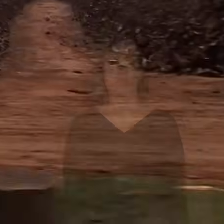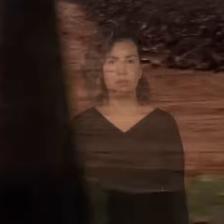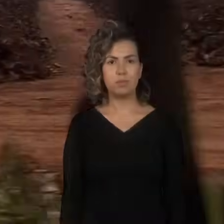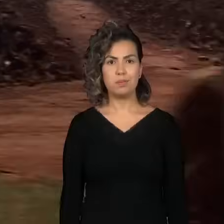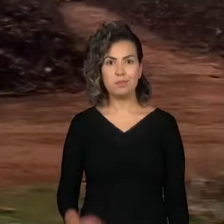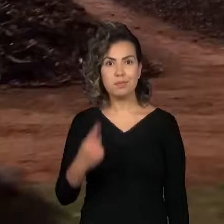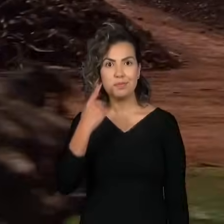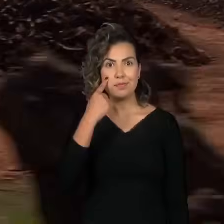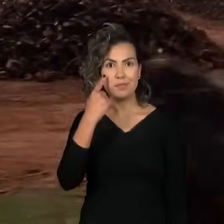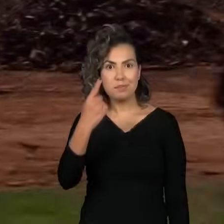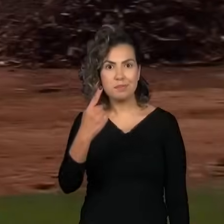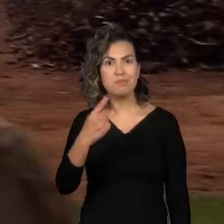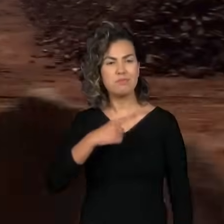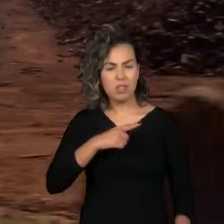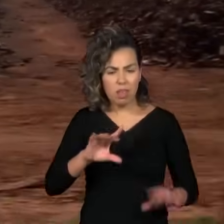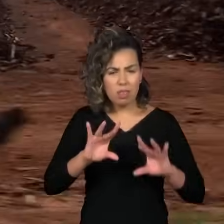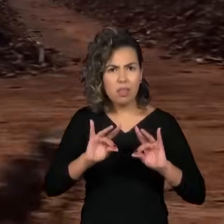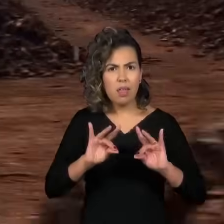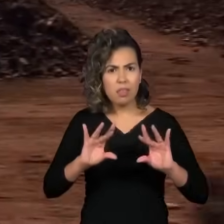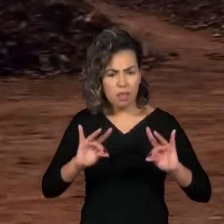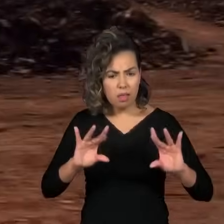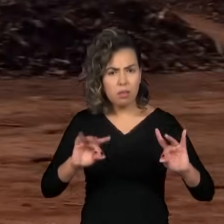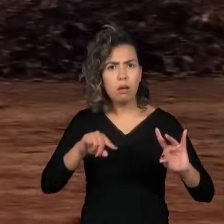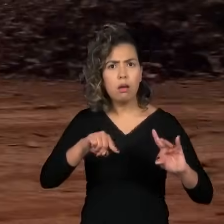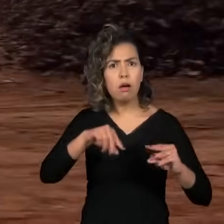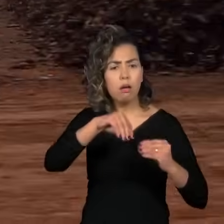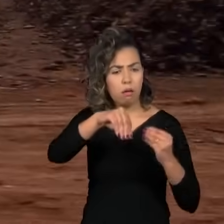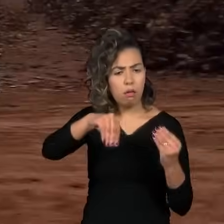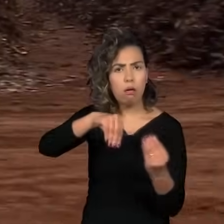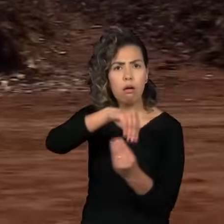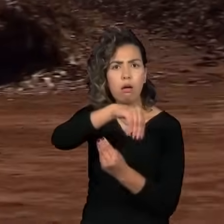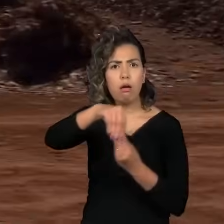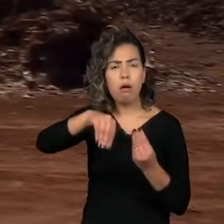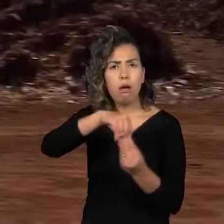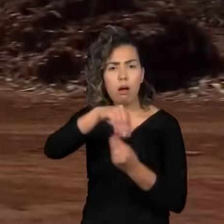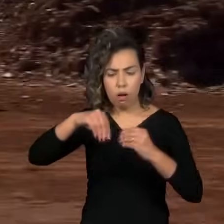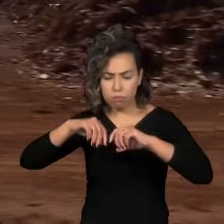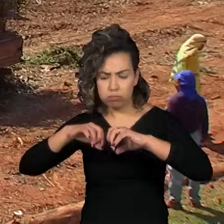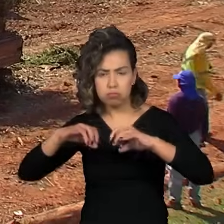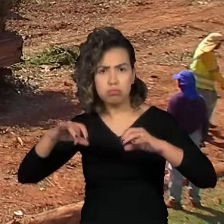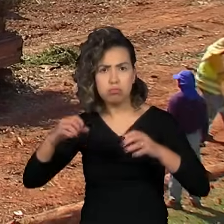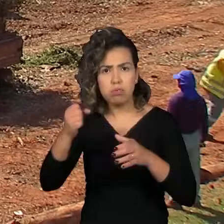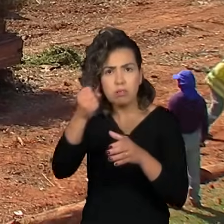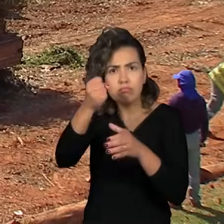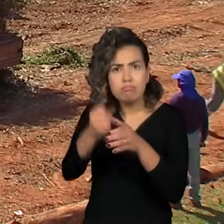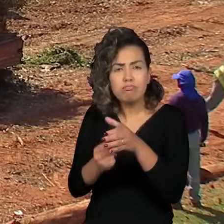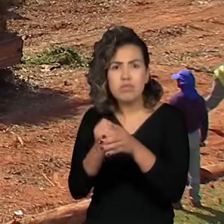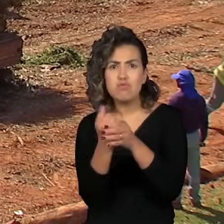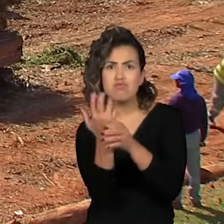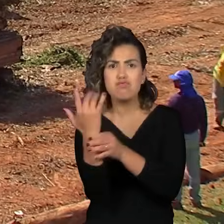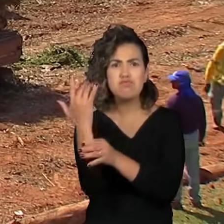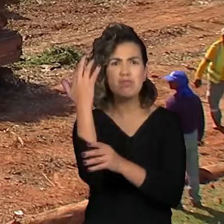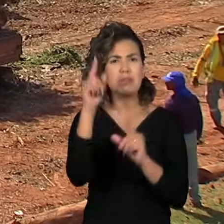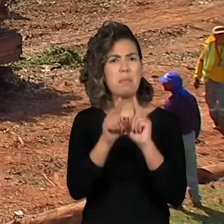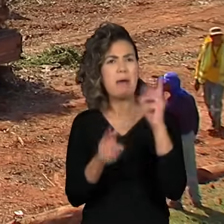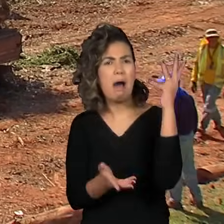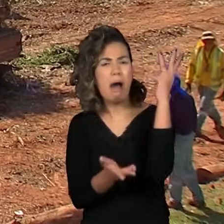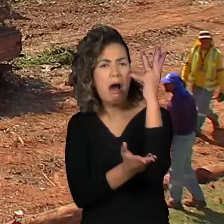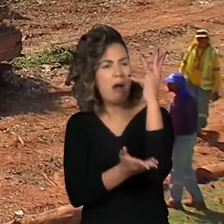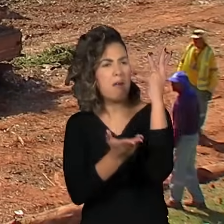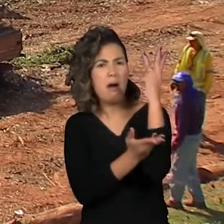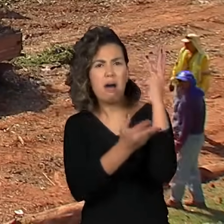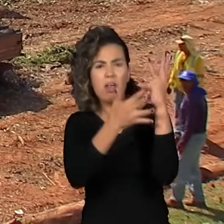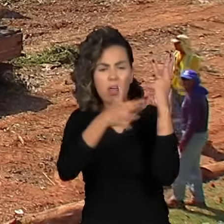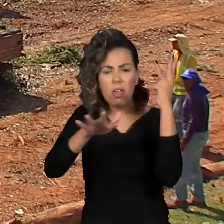Produzir adubo a partir de lodo residual da estação de tratamento de esgoto municipal e restos de podas de árvores